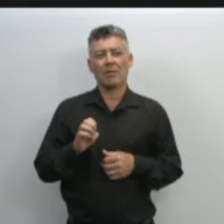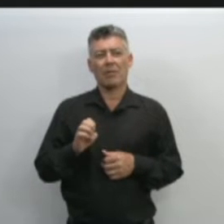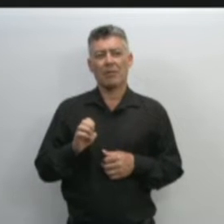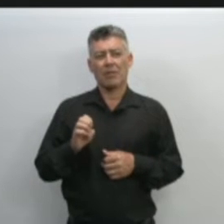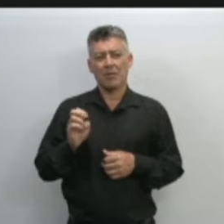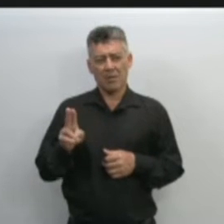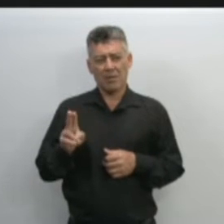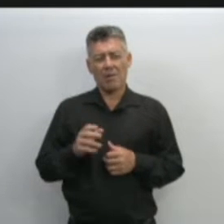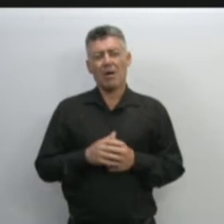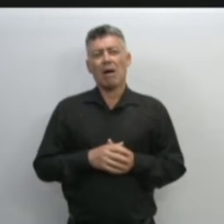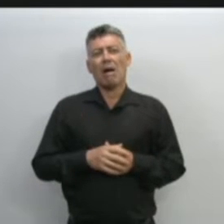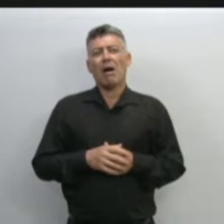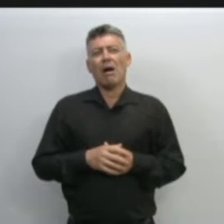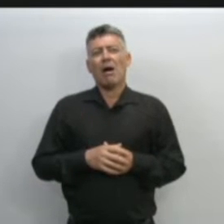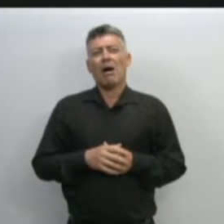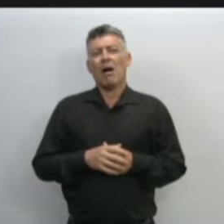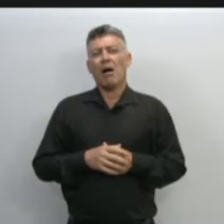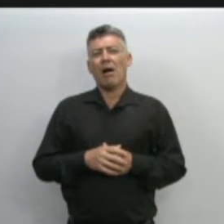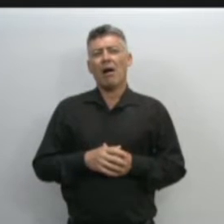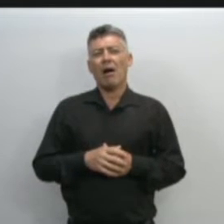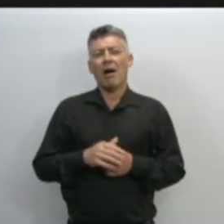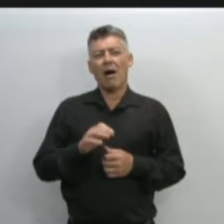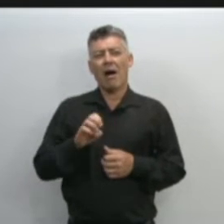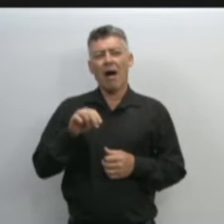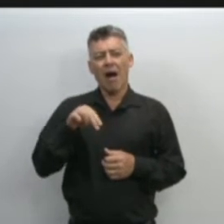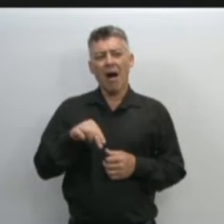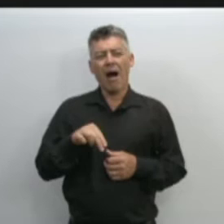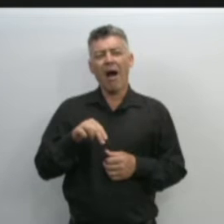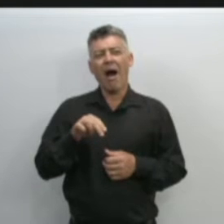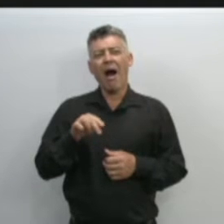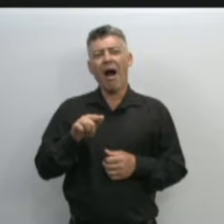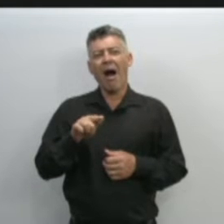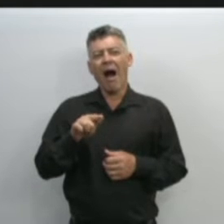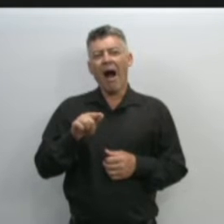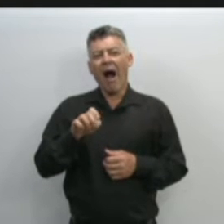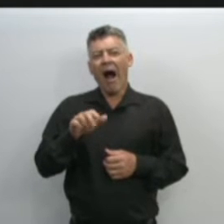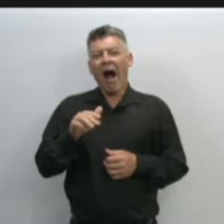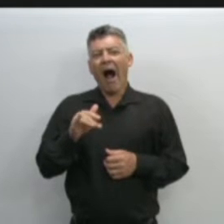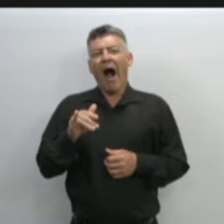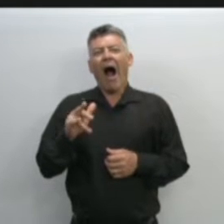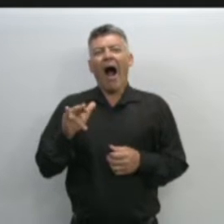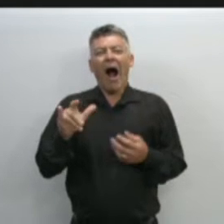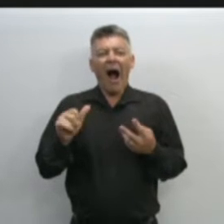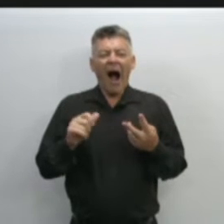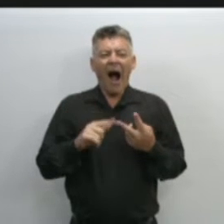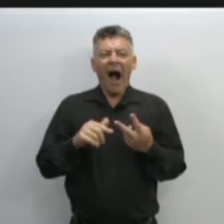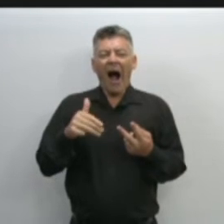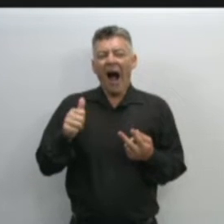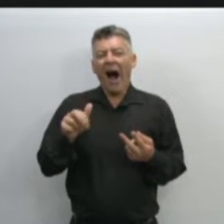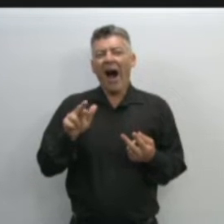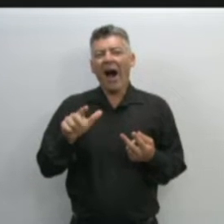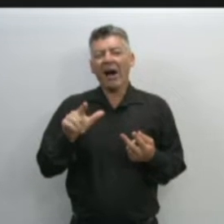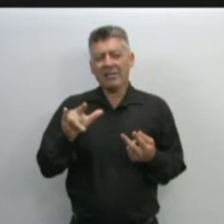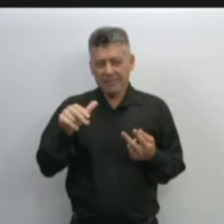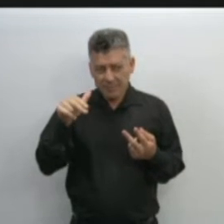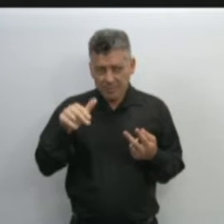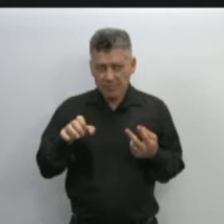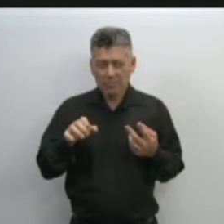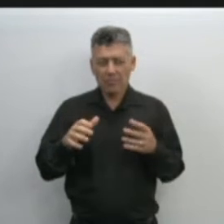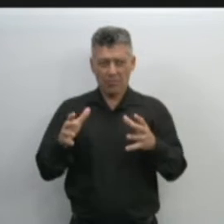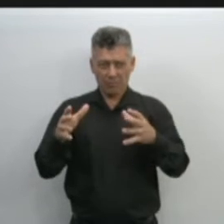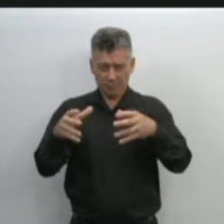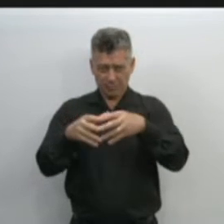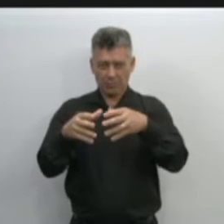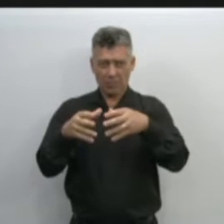né? Com a engenheira que esteve nos acompanhando, Marlene, juntamente com a